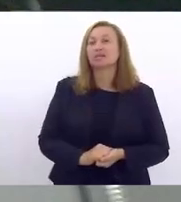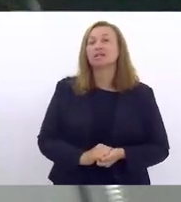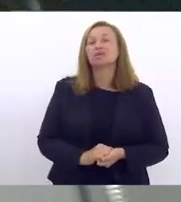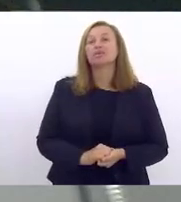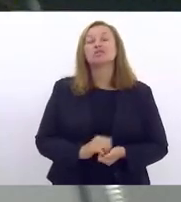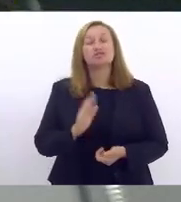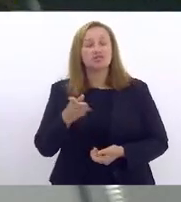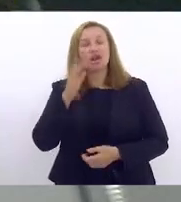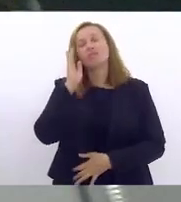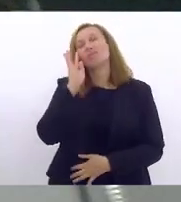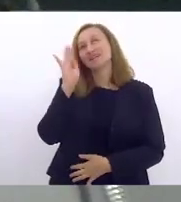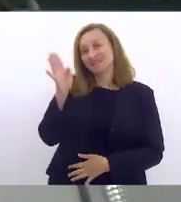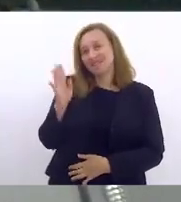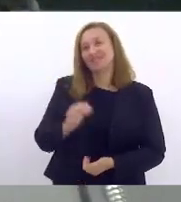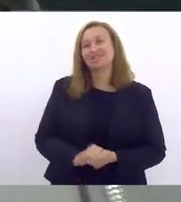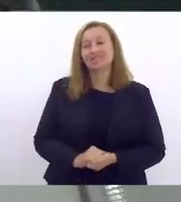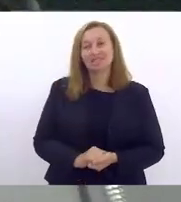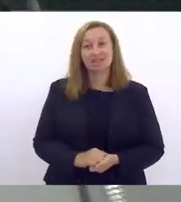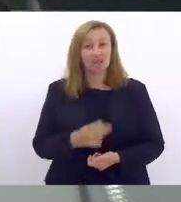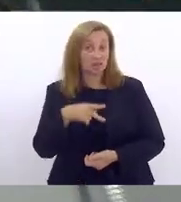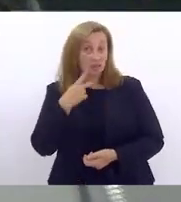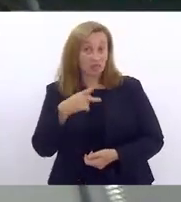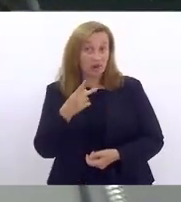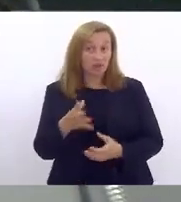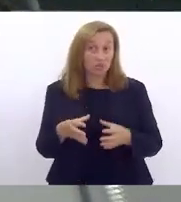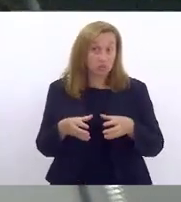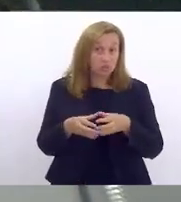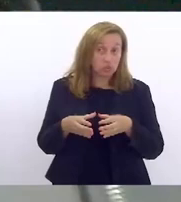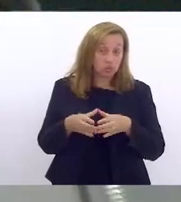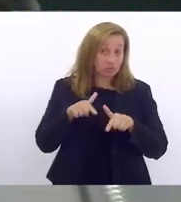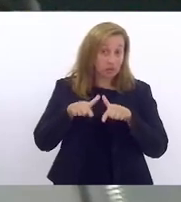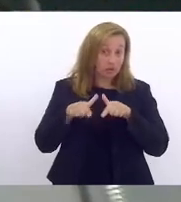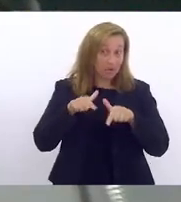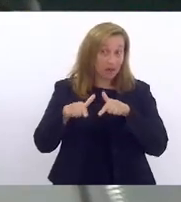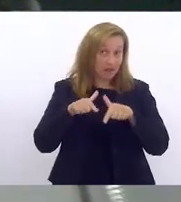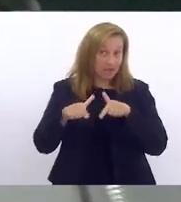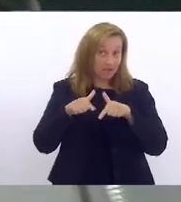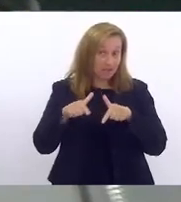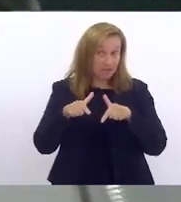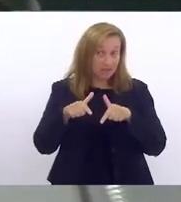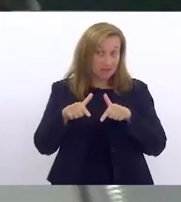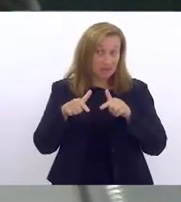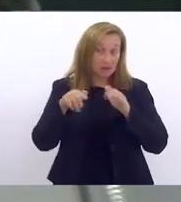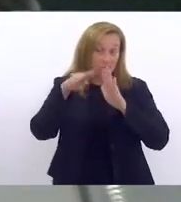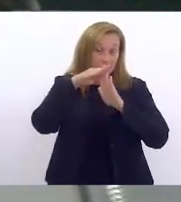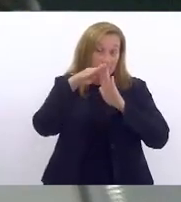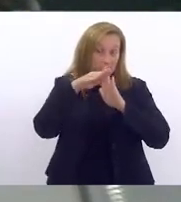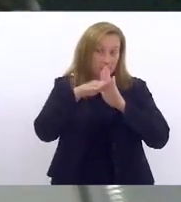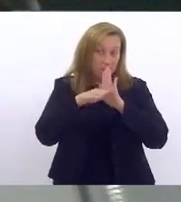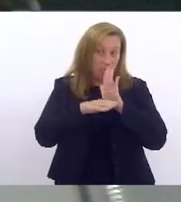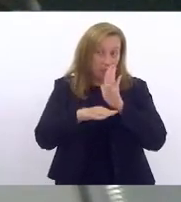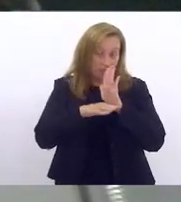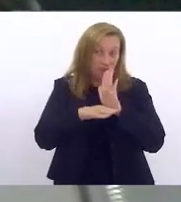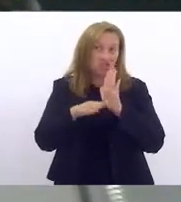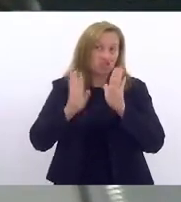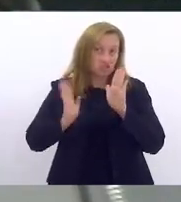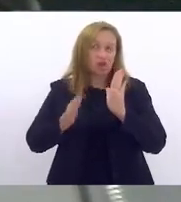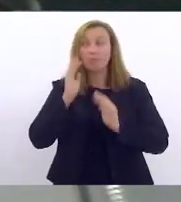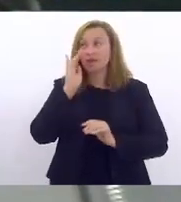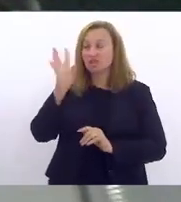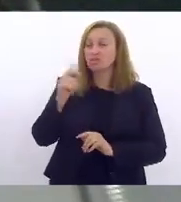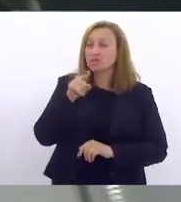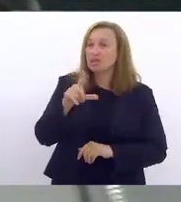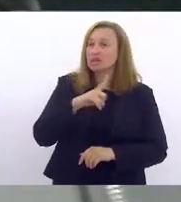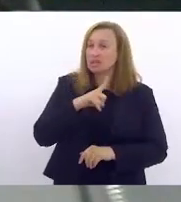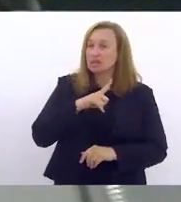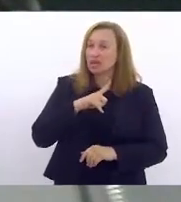a gente já imagina, e aí, se eu estou falando da classe, eu estou fazendo um recorte de classe, a gente já imagina que você tem